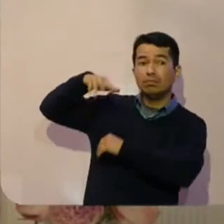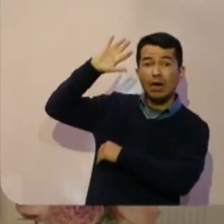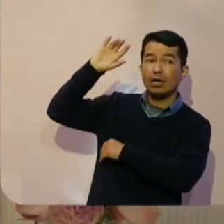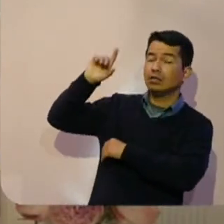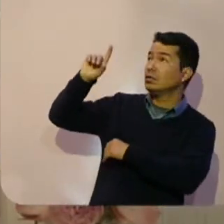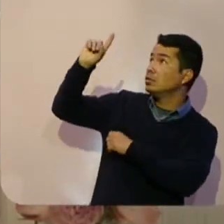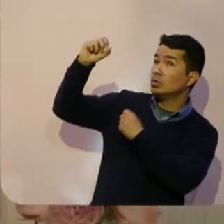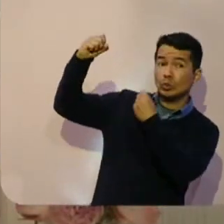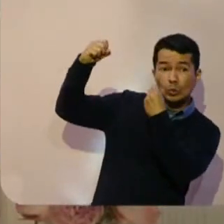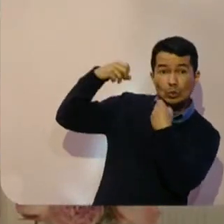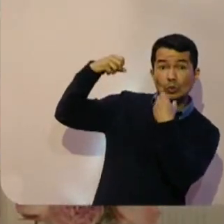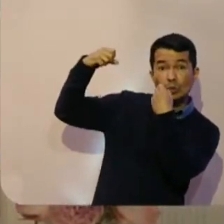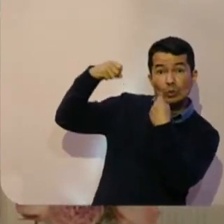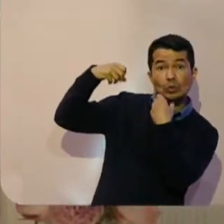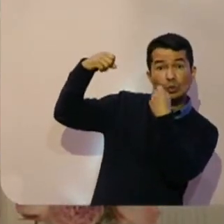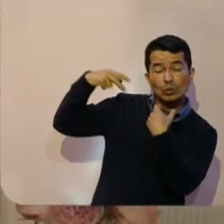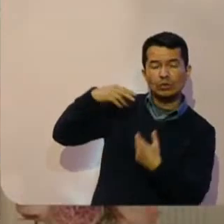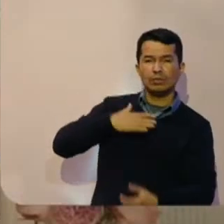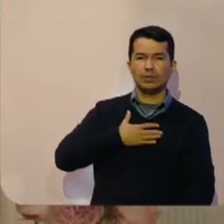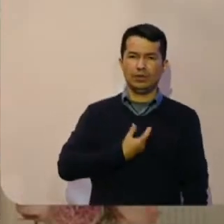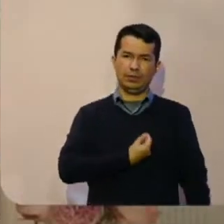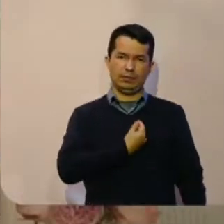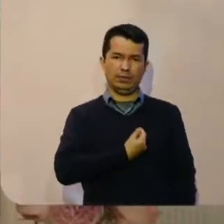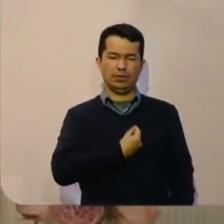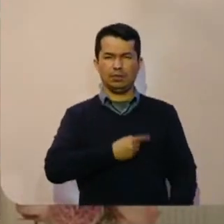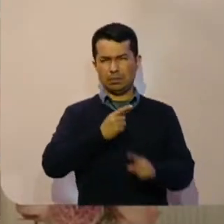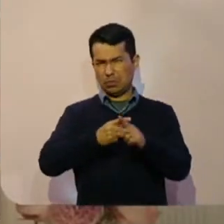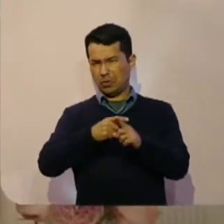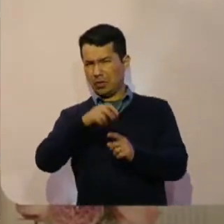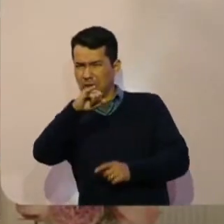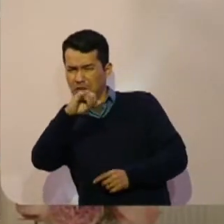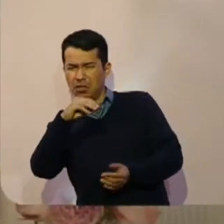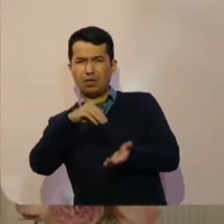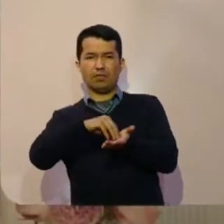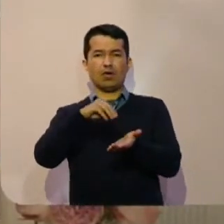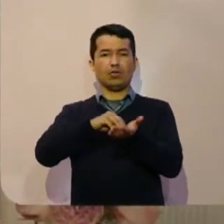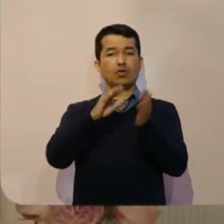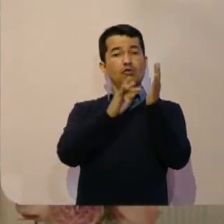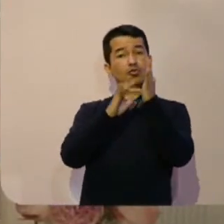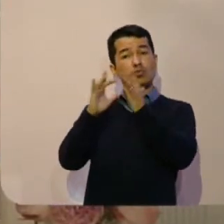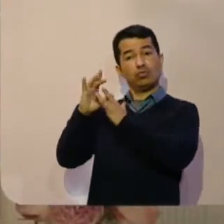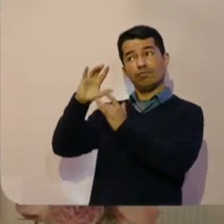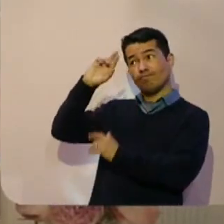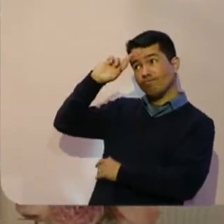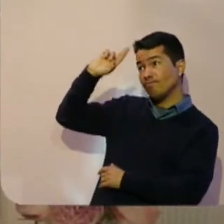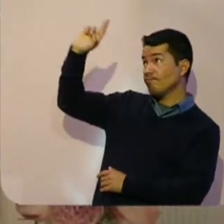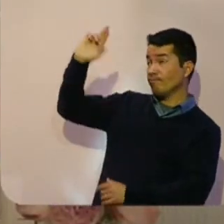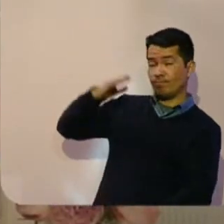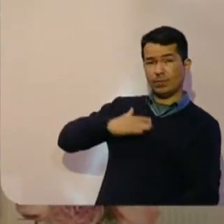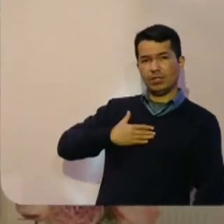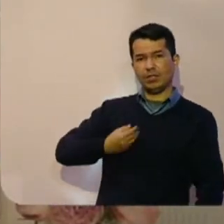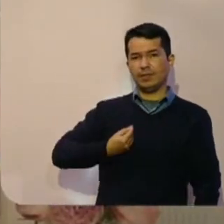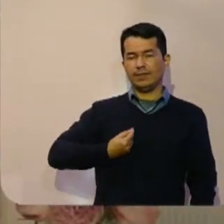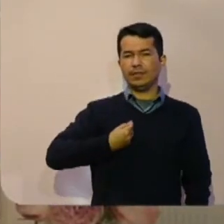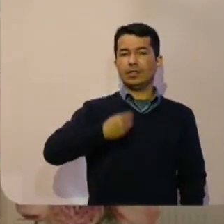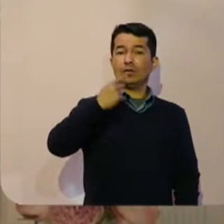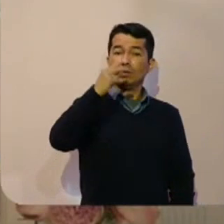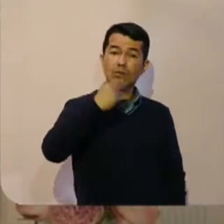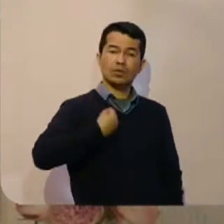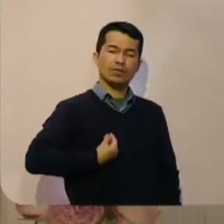da minha vida. Porque enquanto Ele não for o dono da nossa vida, não tem segurança. A segurança vem